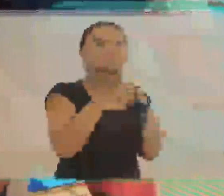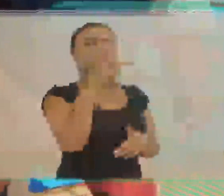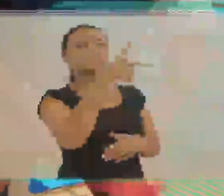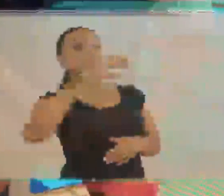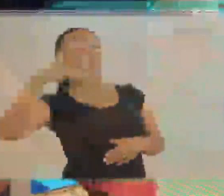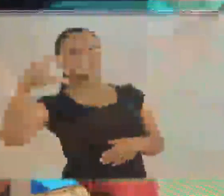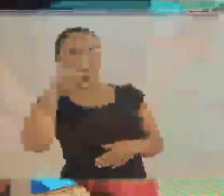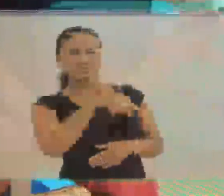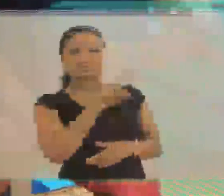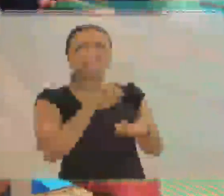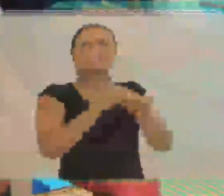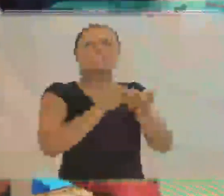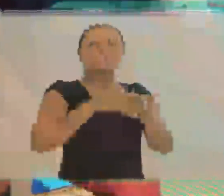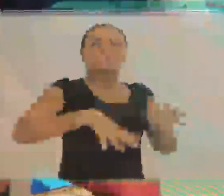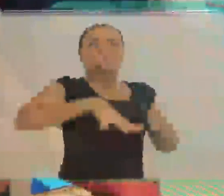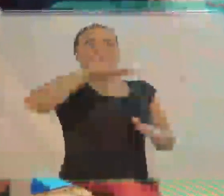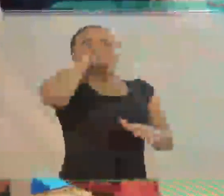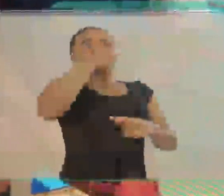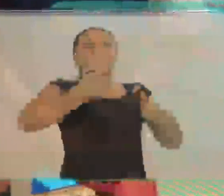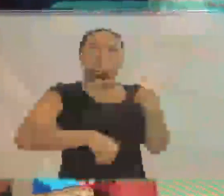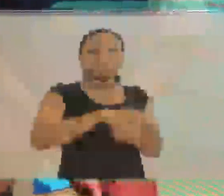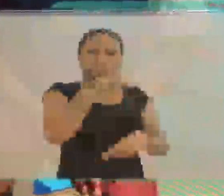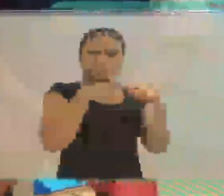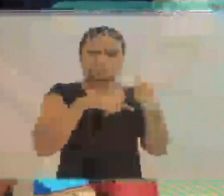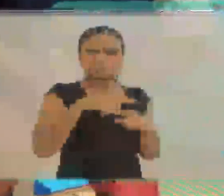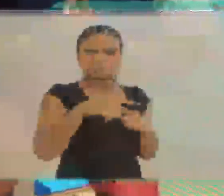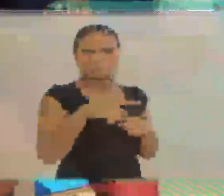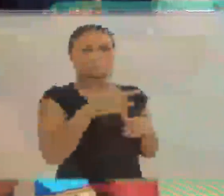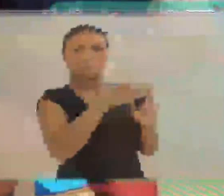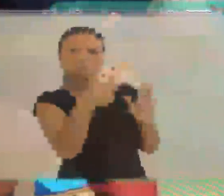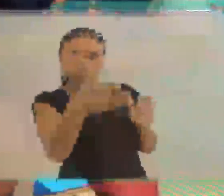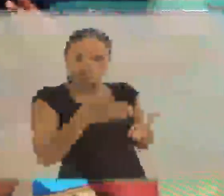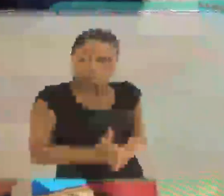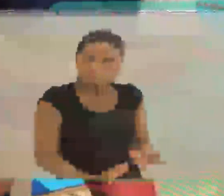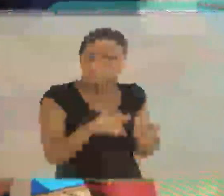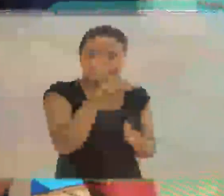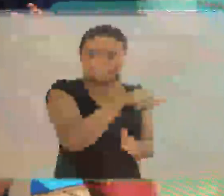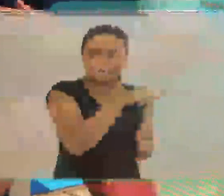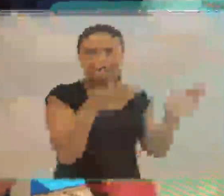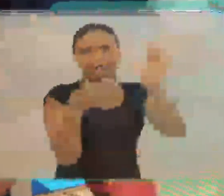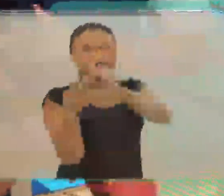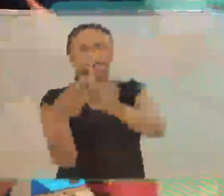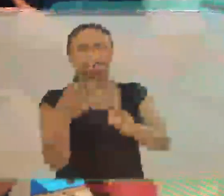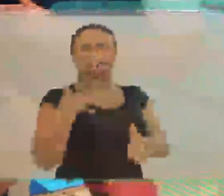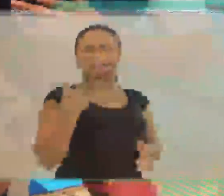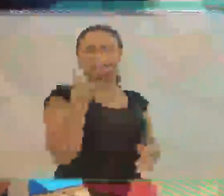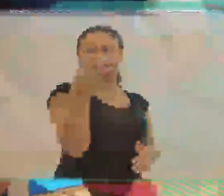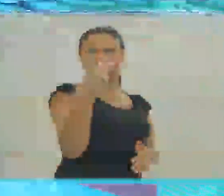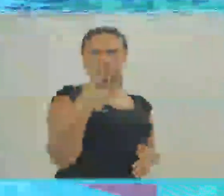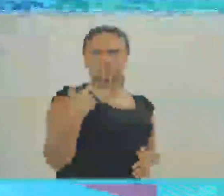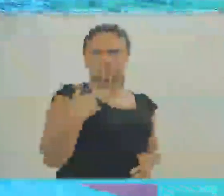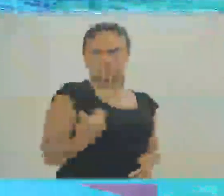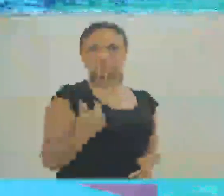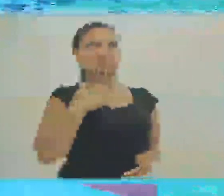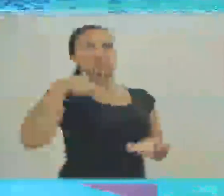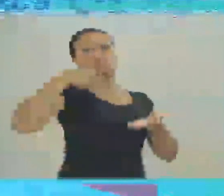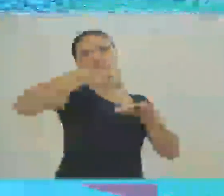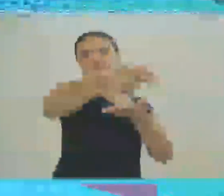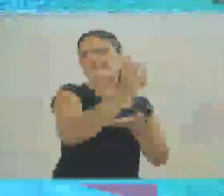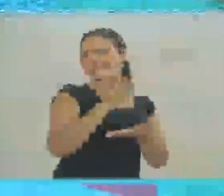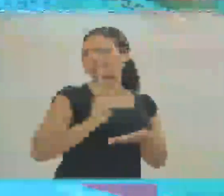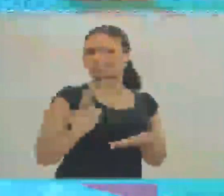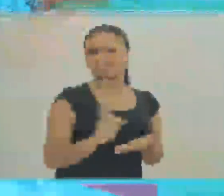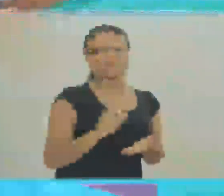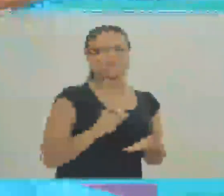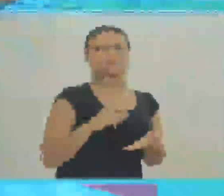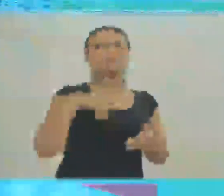paralisia cerebral, falta de oxigenação durante o parto e até os 7 anos de idade eu não andava para lugar nenhum. Com